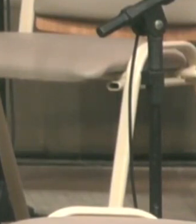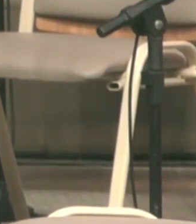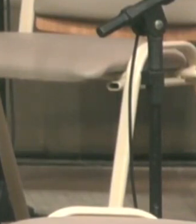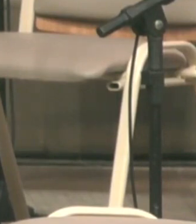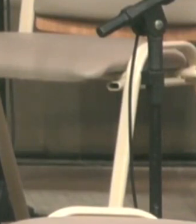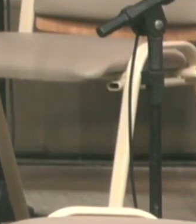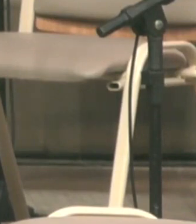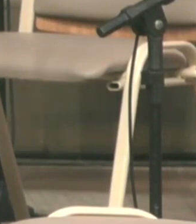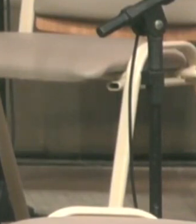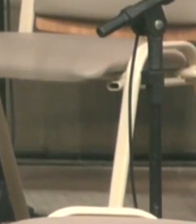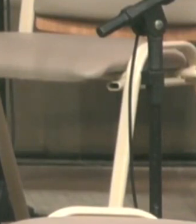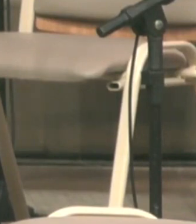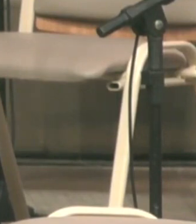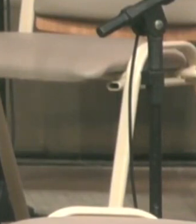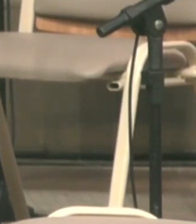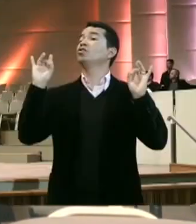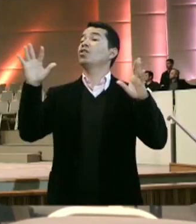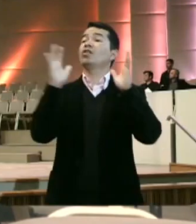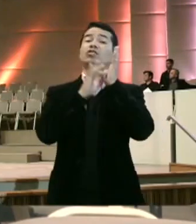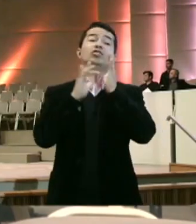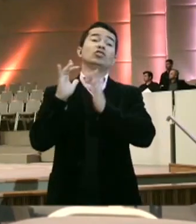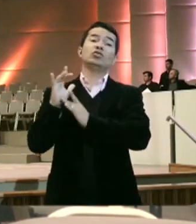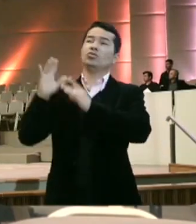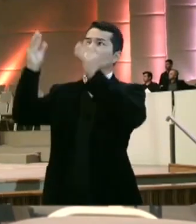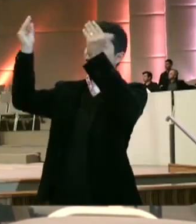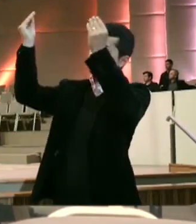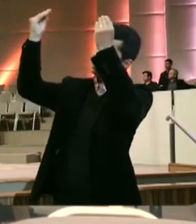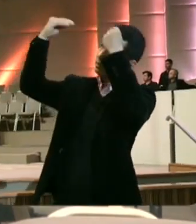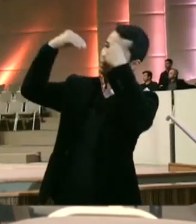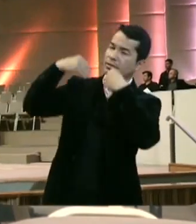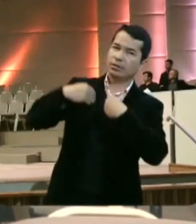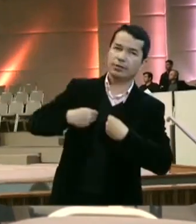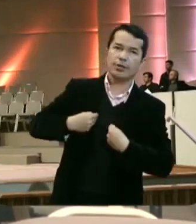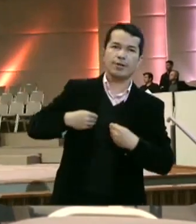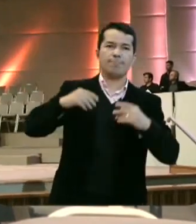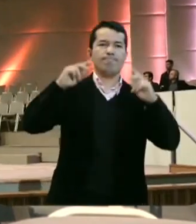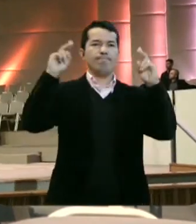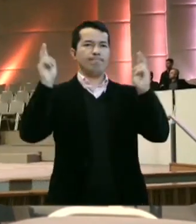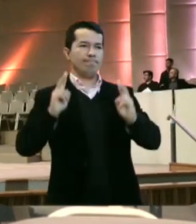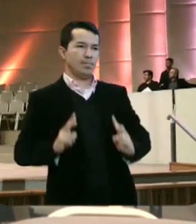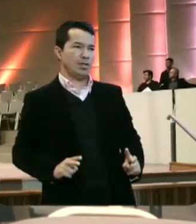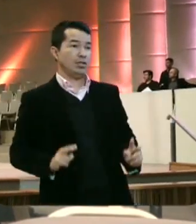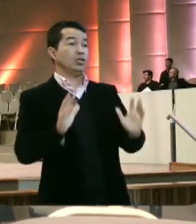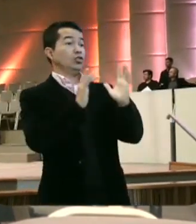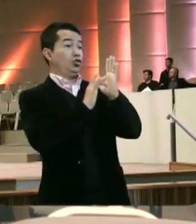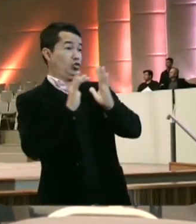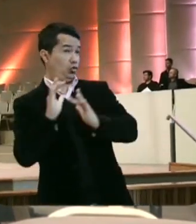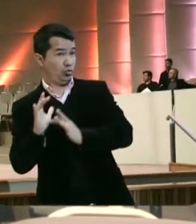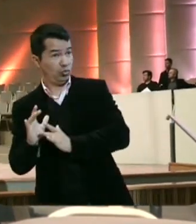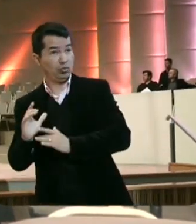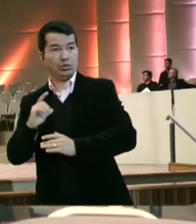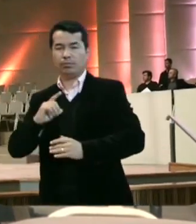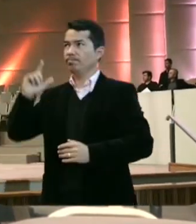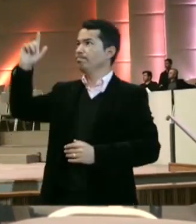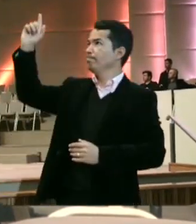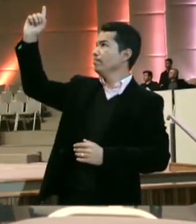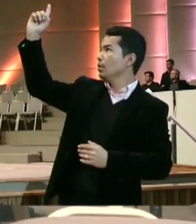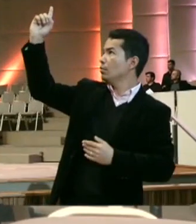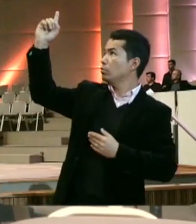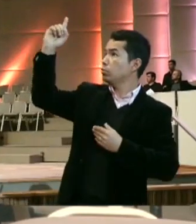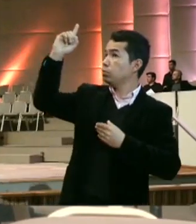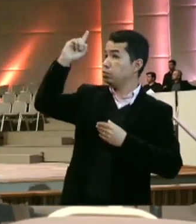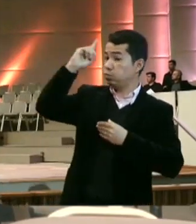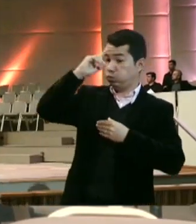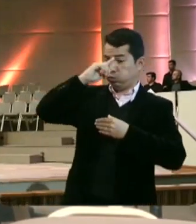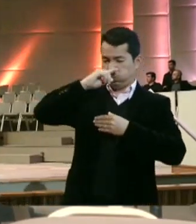Só Jesus dá paz. Quando Jesus entra dentro da nossa vida, e quando ele começa a mexer com a